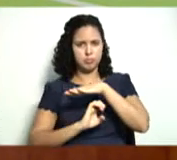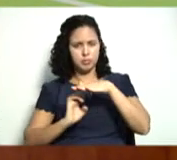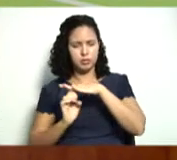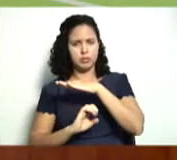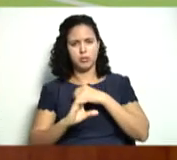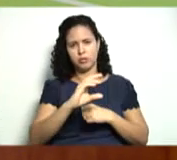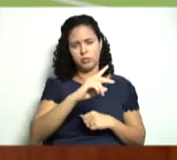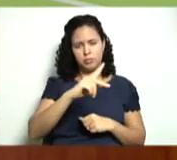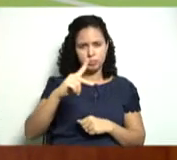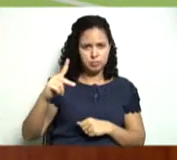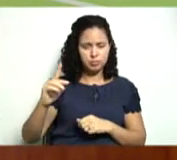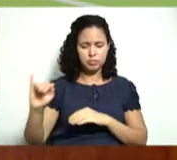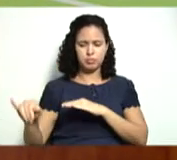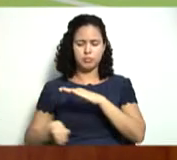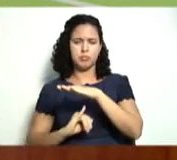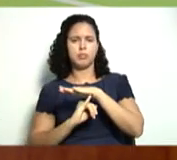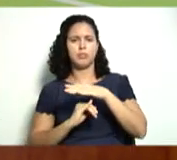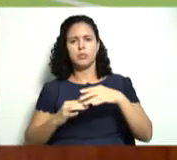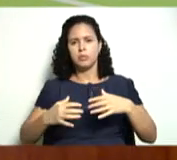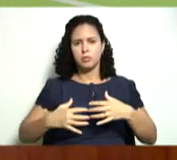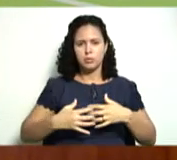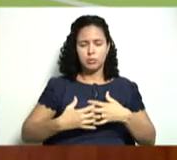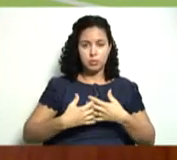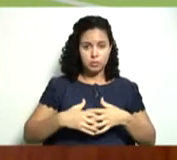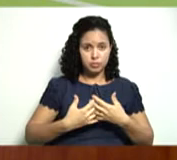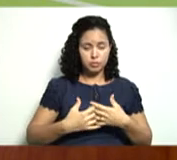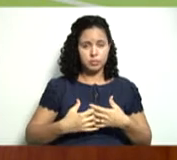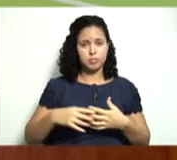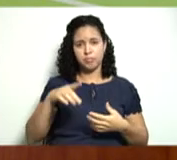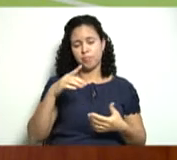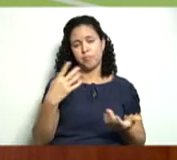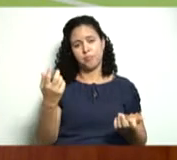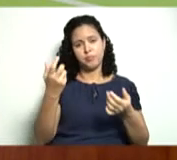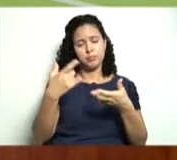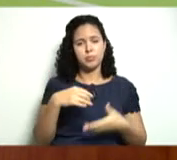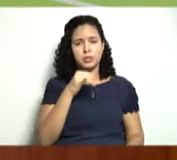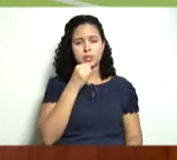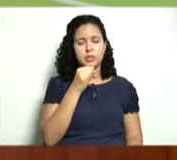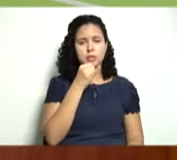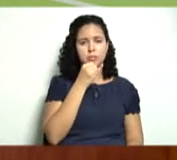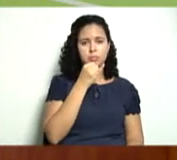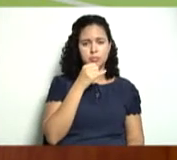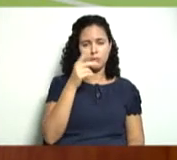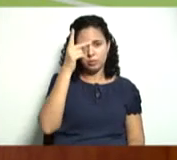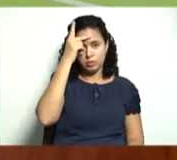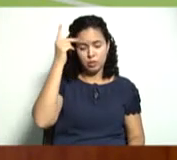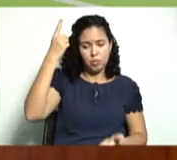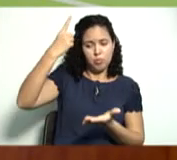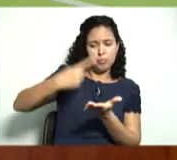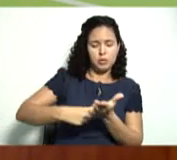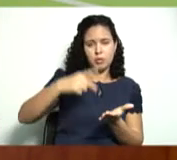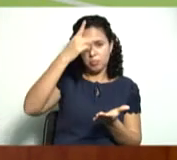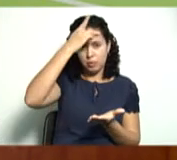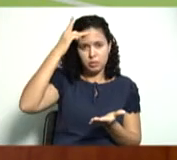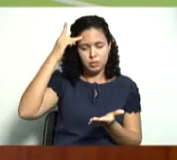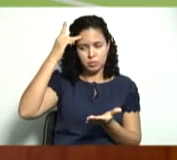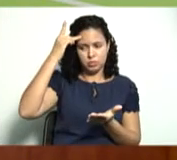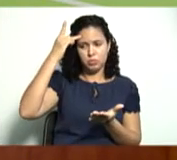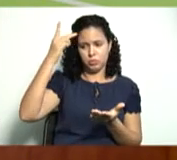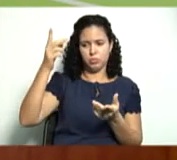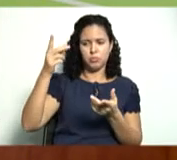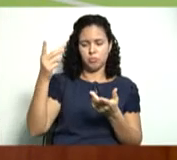de um órgão como o instituto federal marina você marcar encontro com a pessoa e essa pessoa e de qualquer forma cuca com qualquer